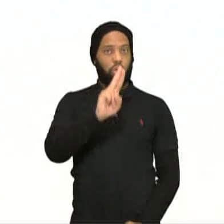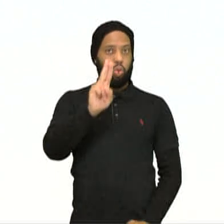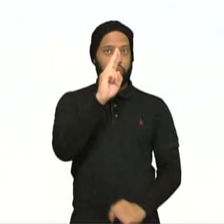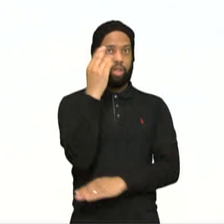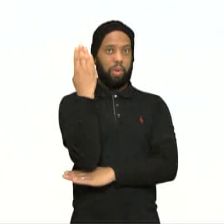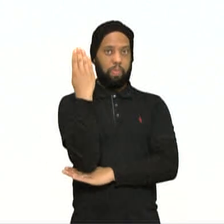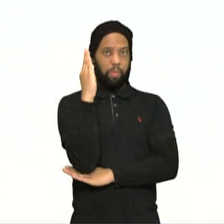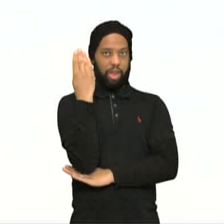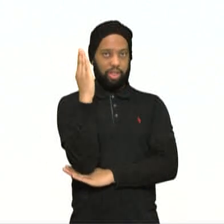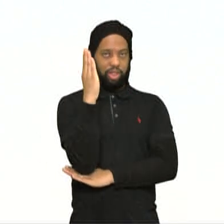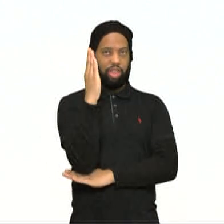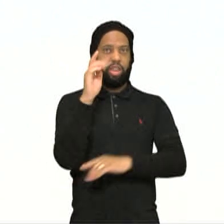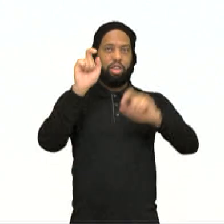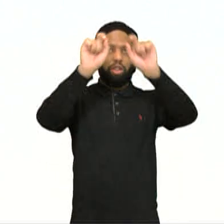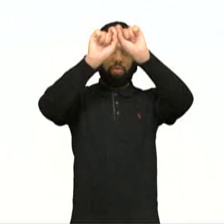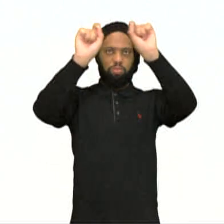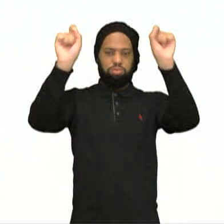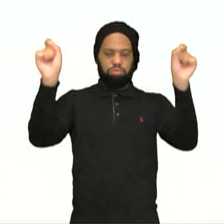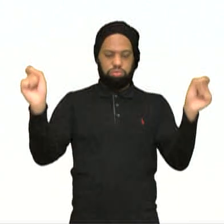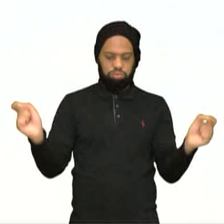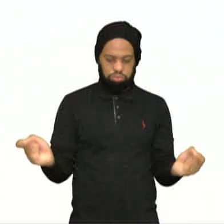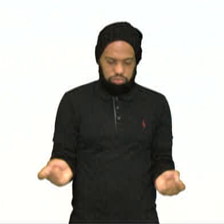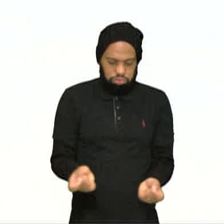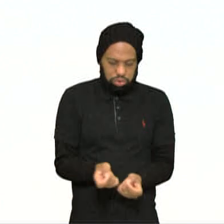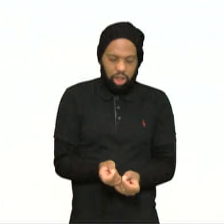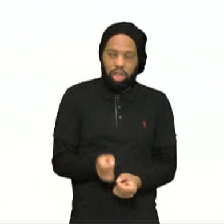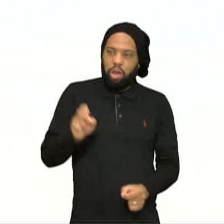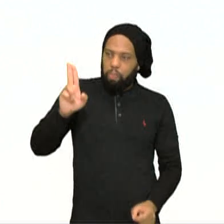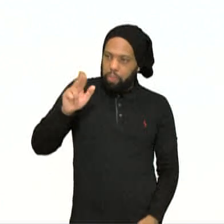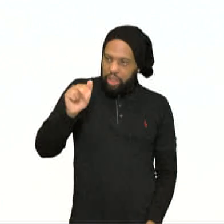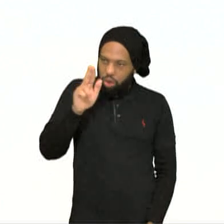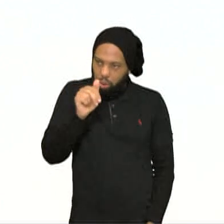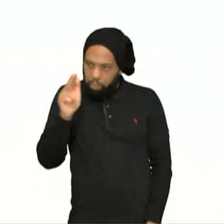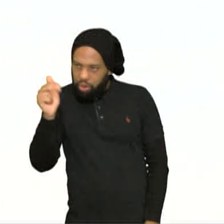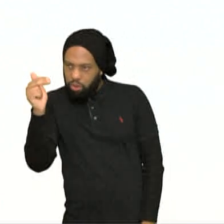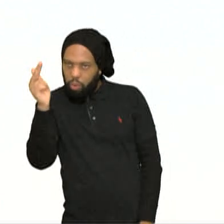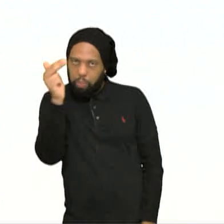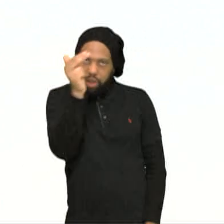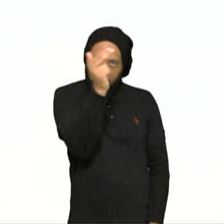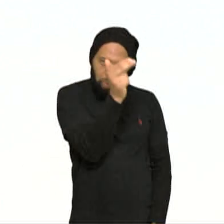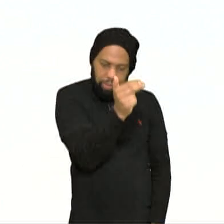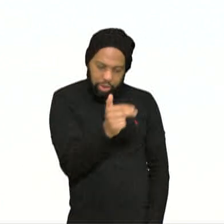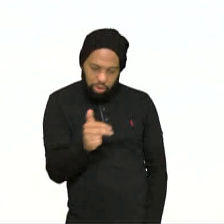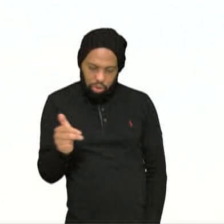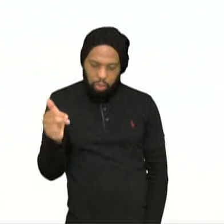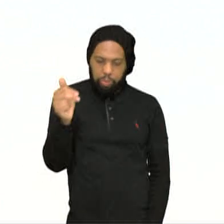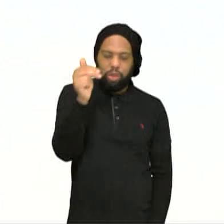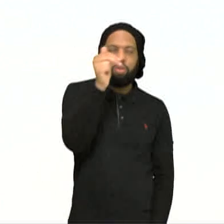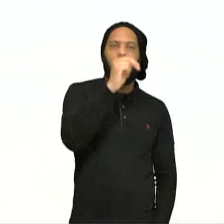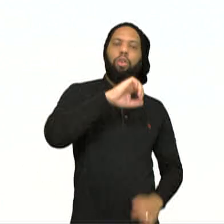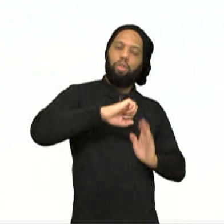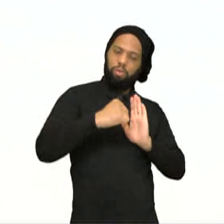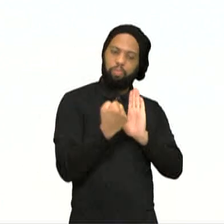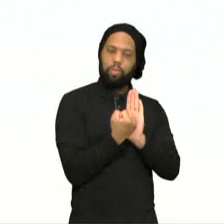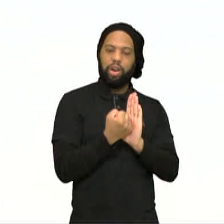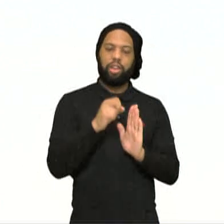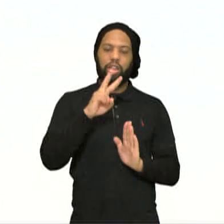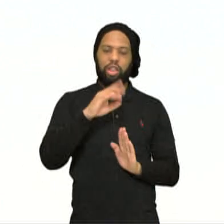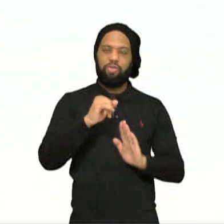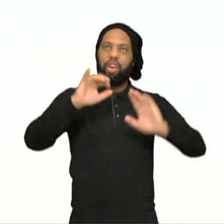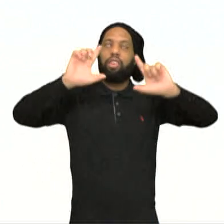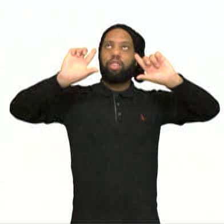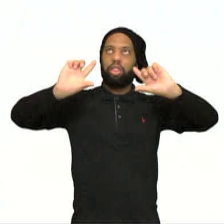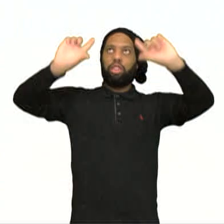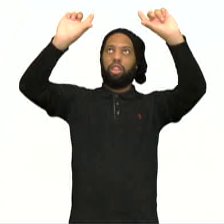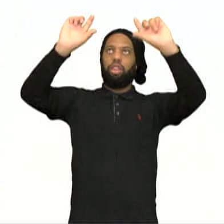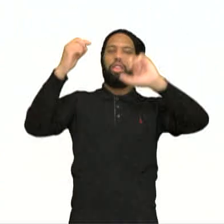madeira, né? Então é circular e ali é pintado manualmente, para trazer símbolos, né, que tragam